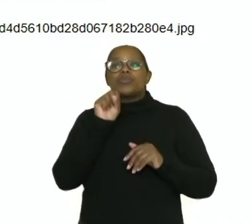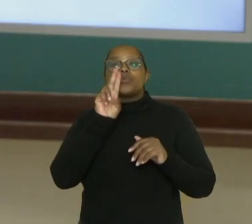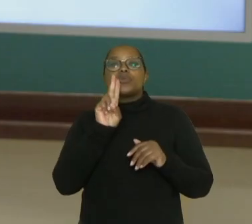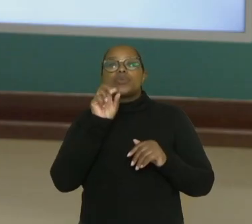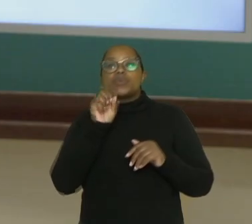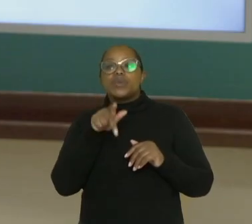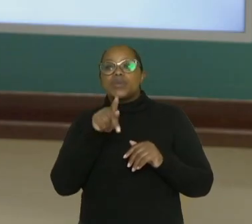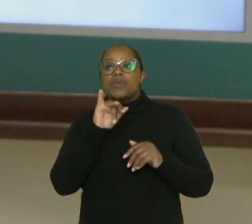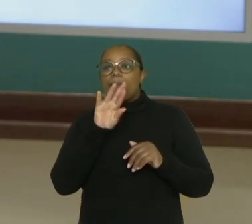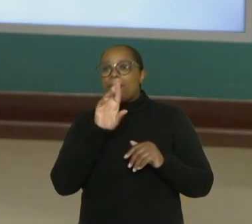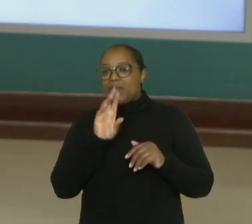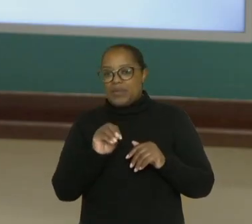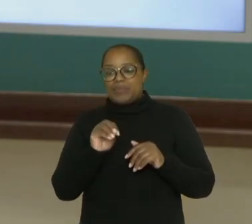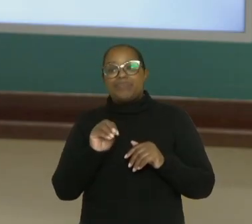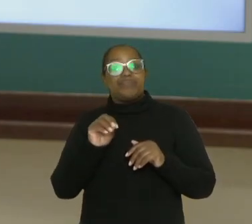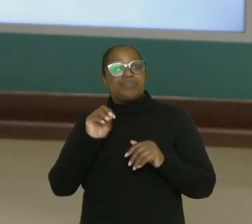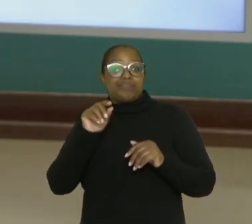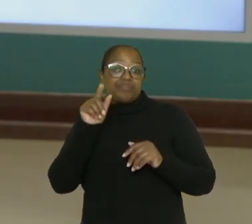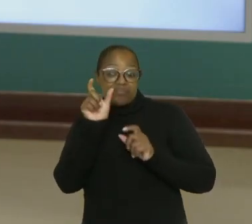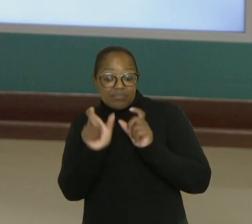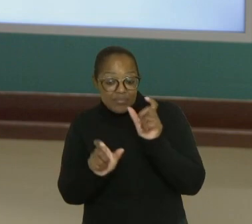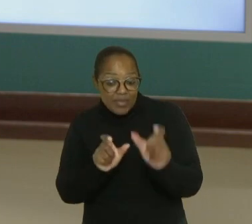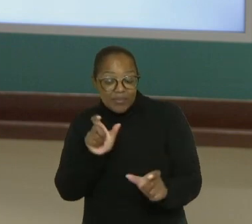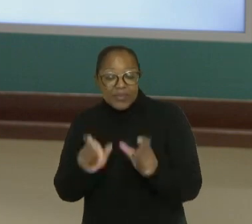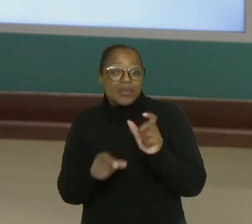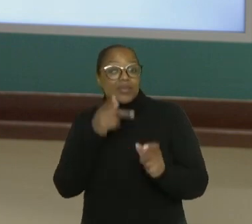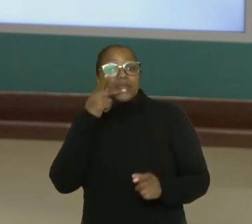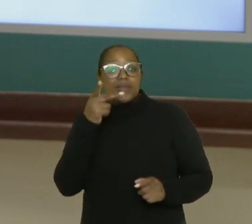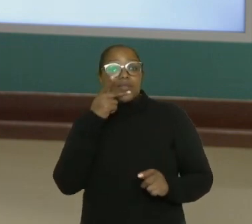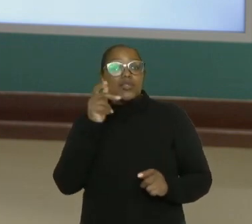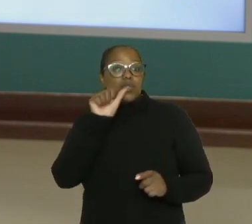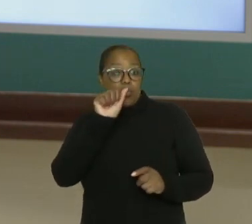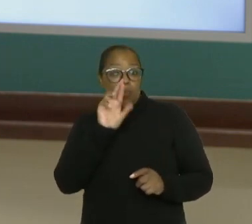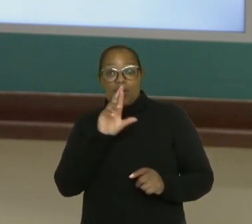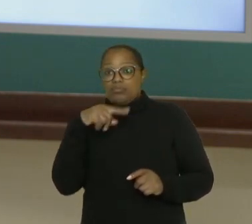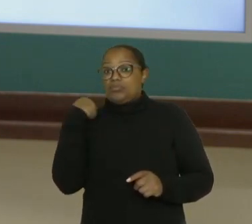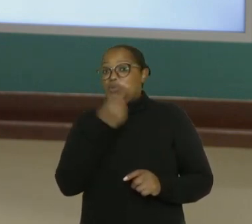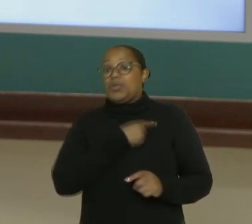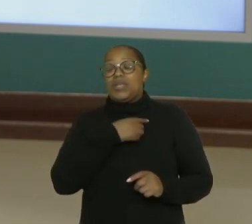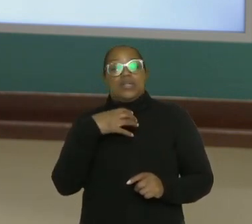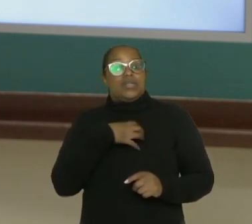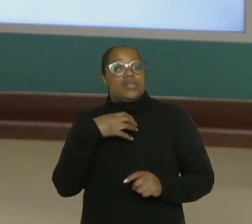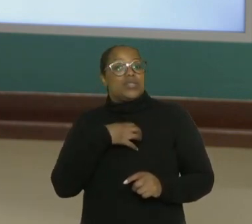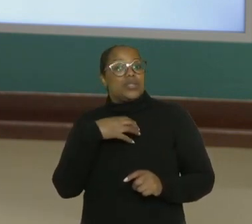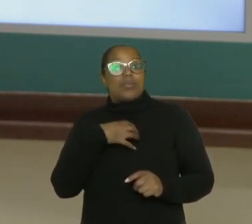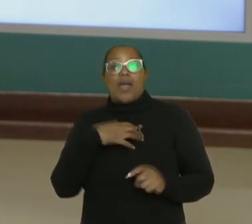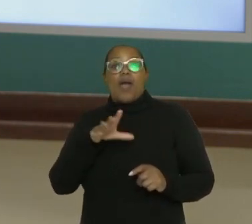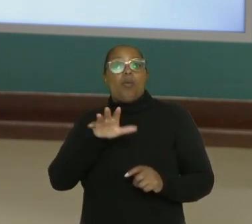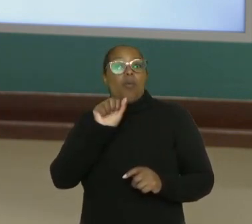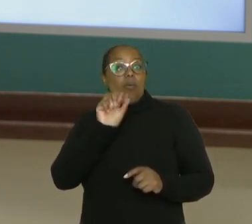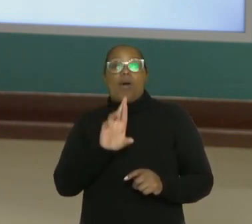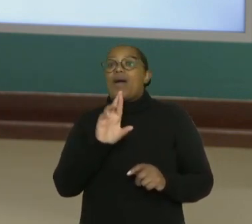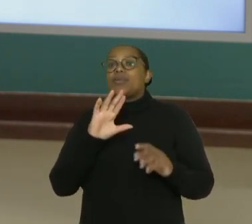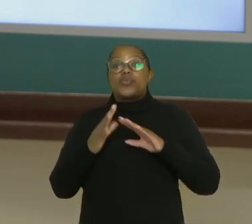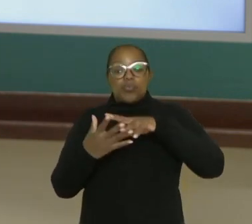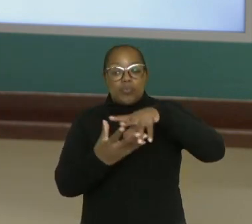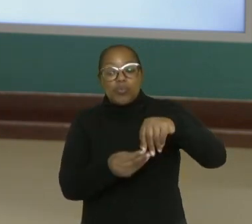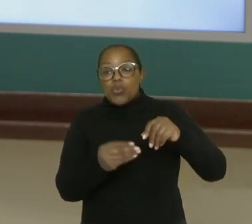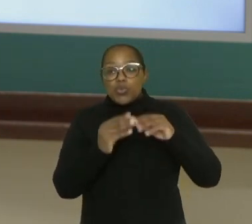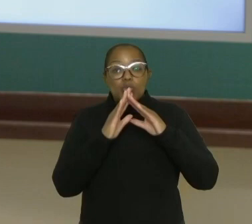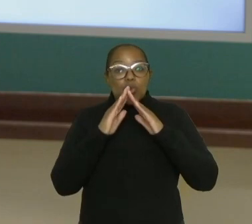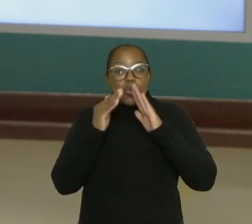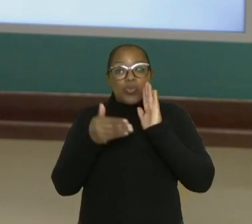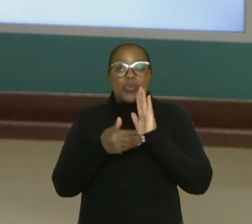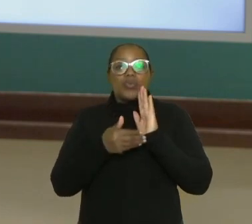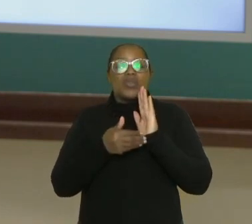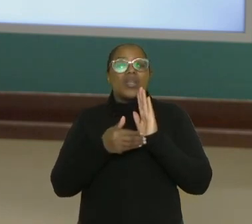mais linda. Ele está dizendo que o ar que nós respiramos é o mesmo ar no mundo todo. E que o